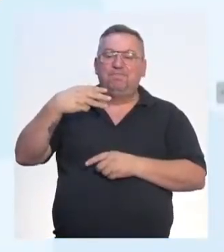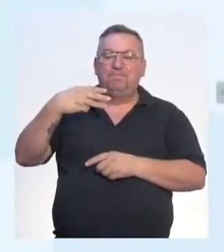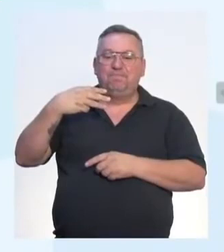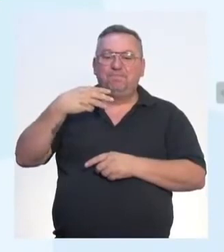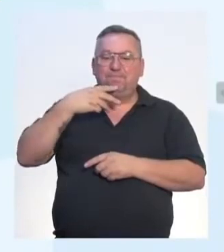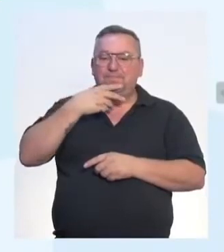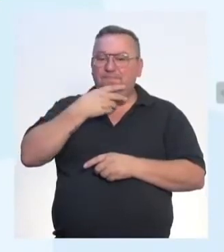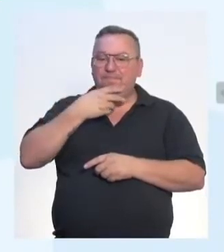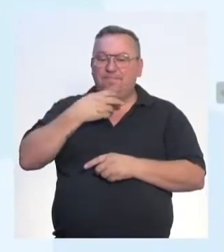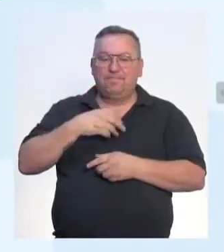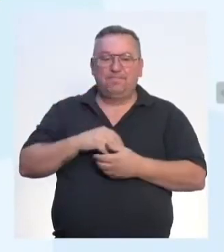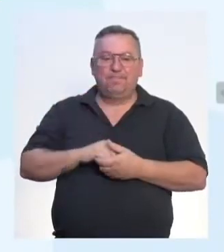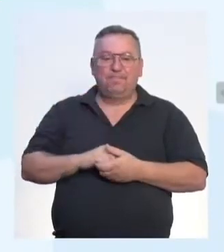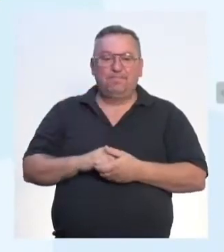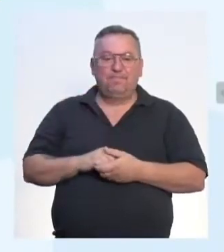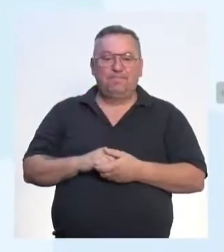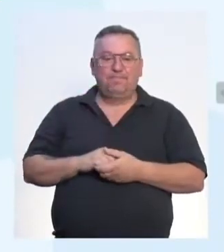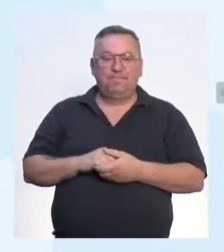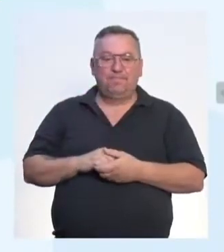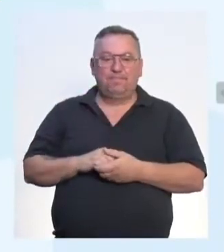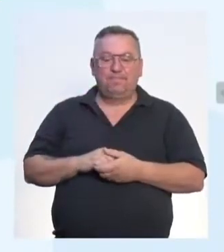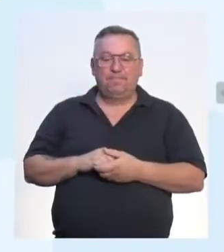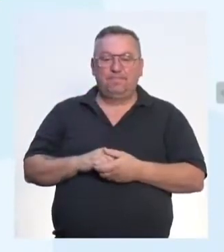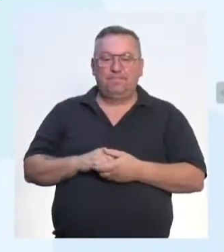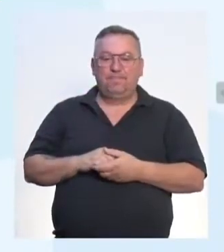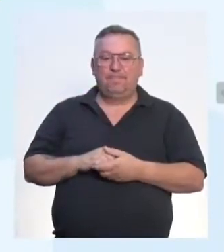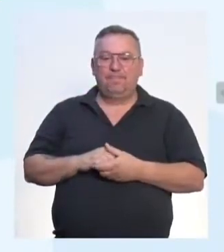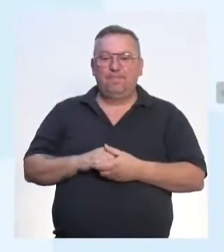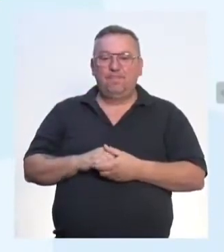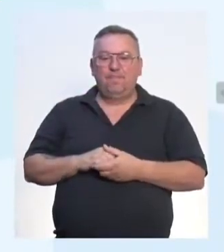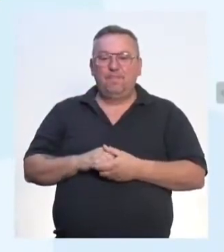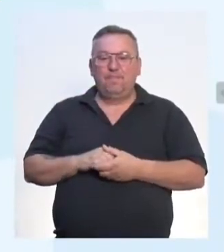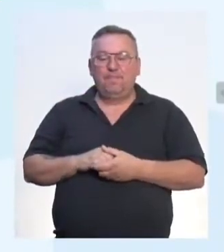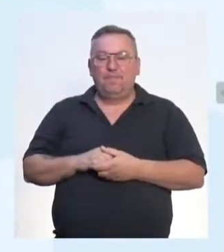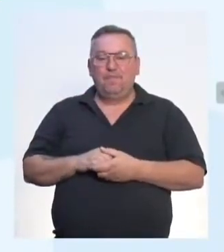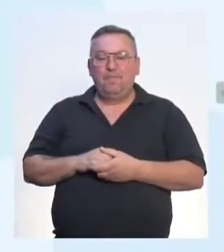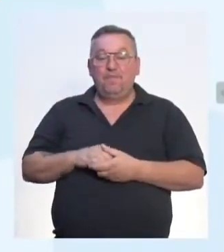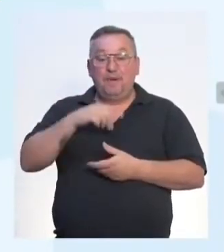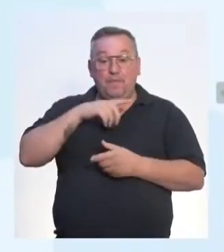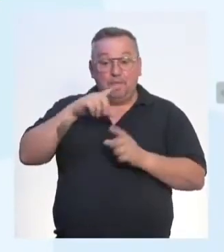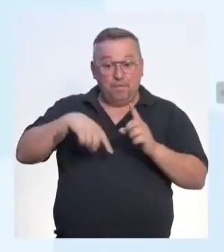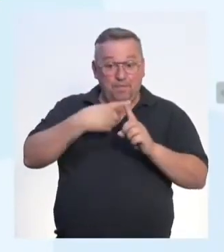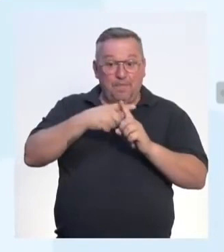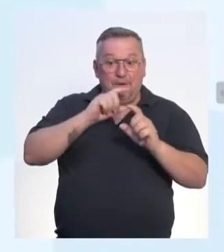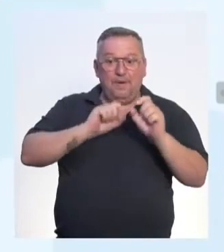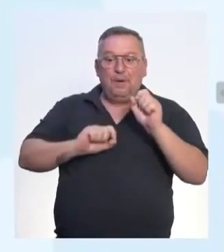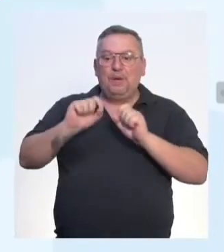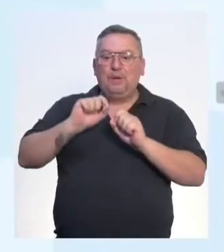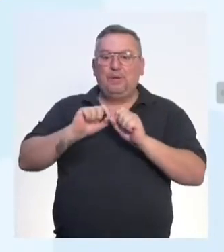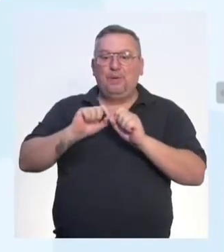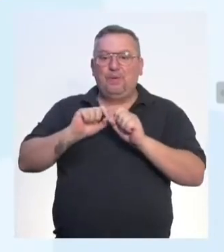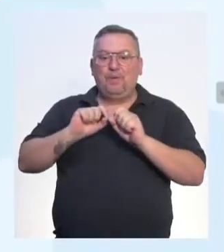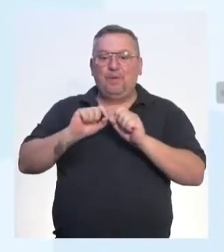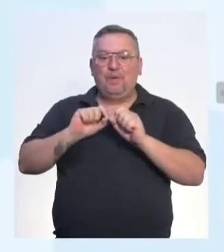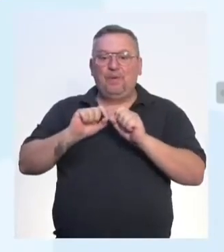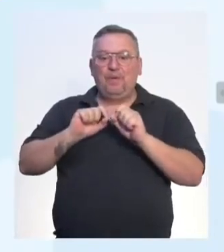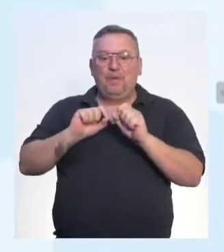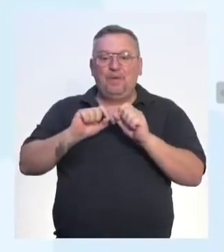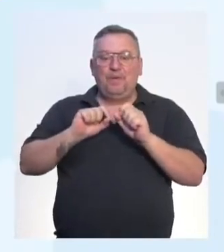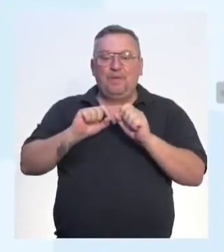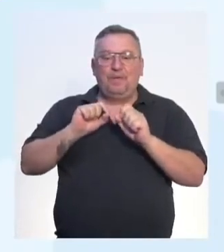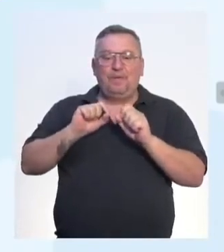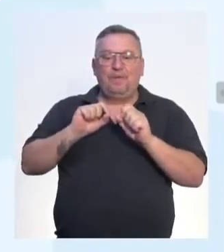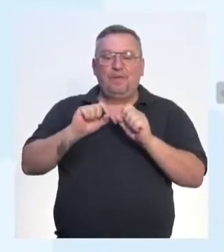né? Isso. Então, multiplica aqui 3 negativo. Ok. E aí eu tenho, é o rosa, né?